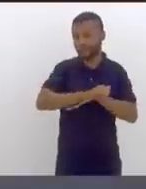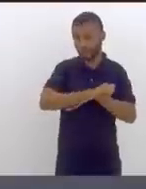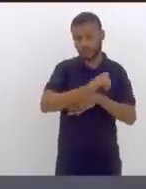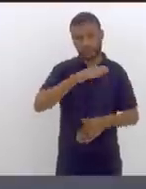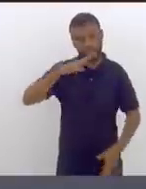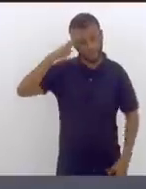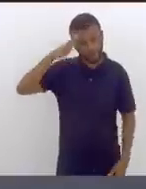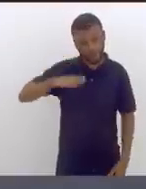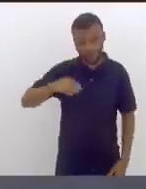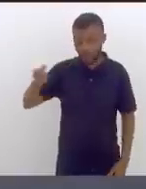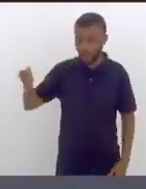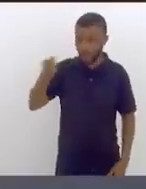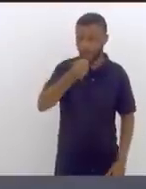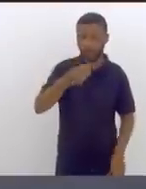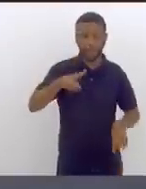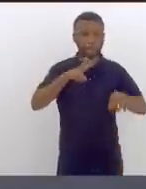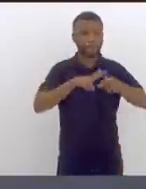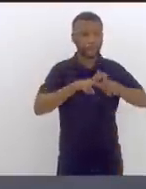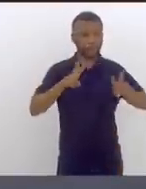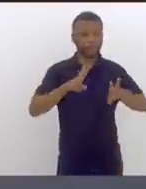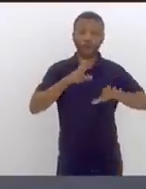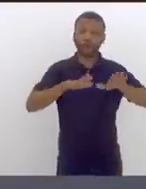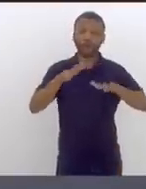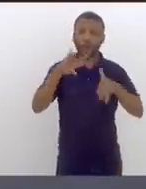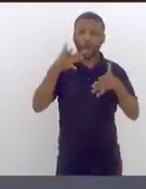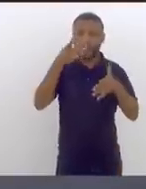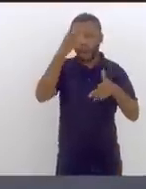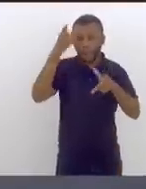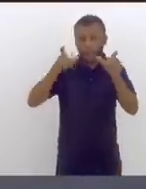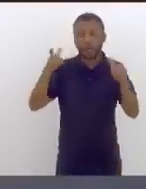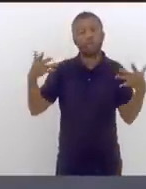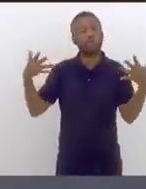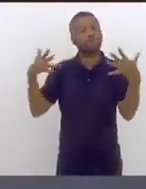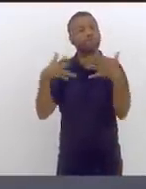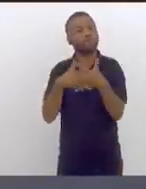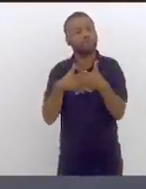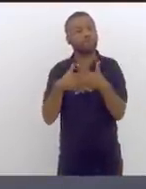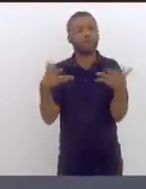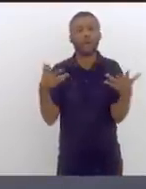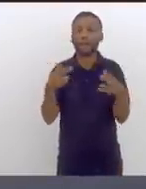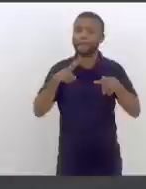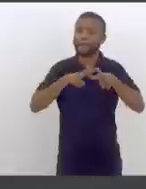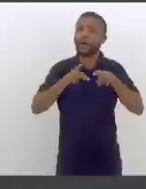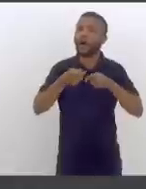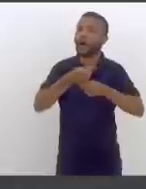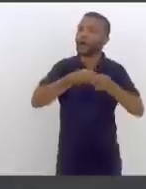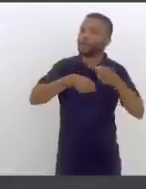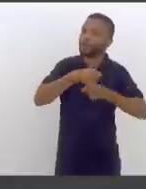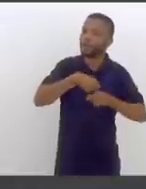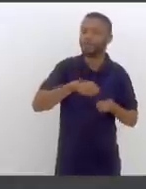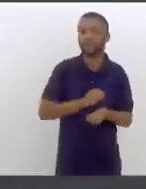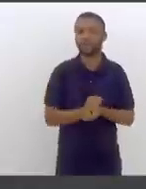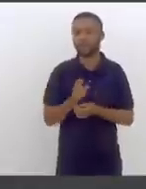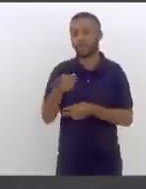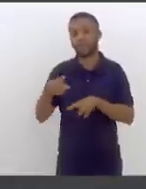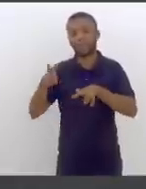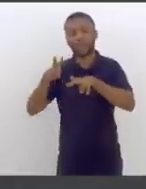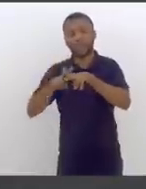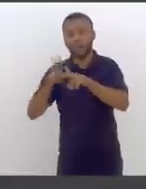ele é preso então as pessoas às vezes confundem Deputado prisão administrativa com prisão